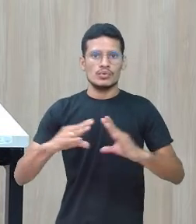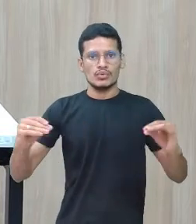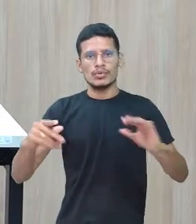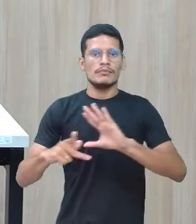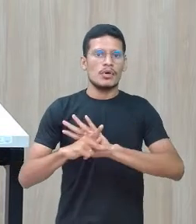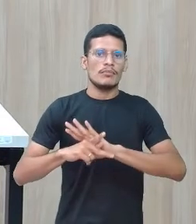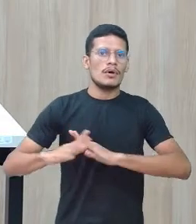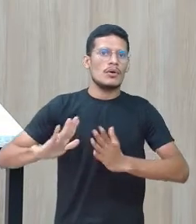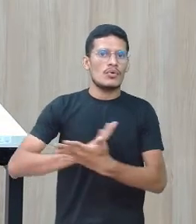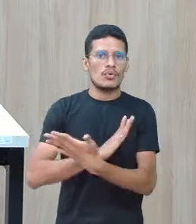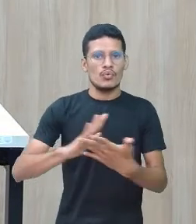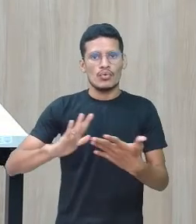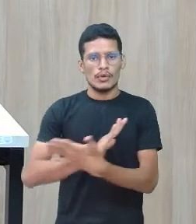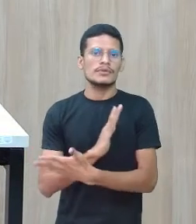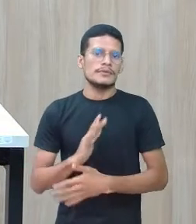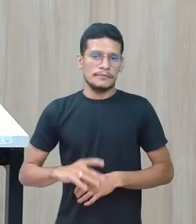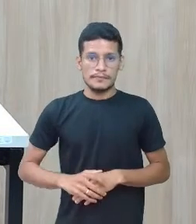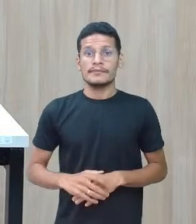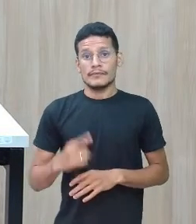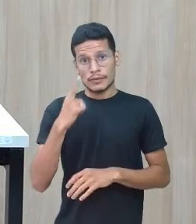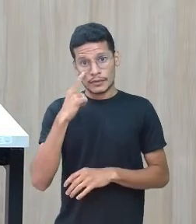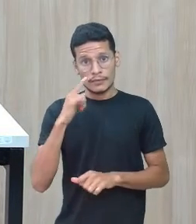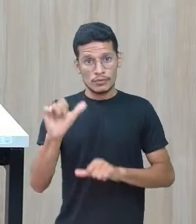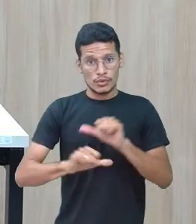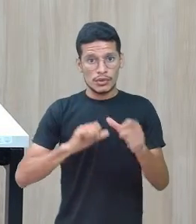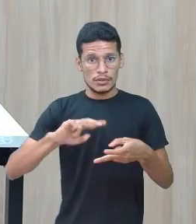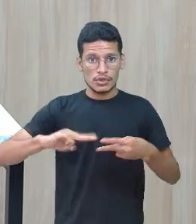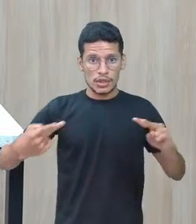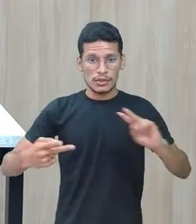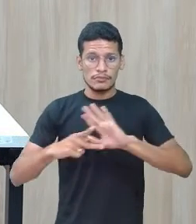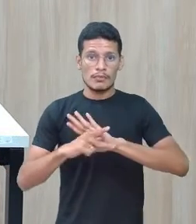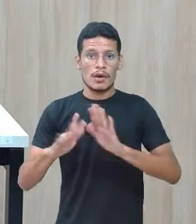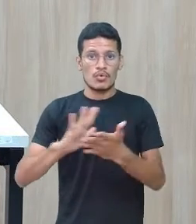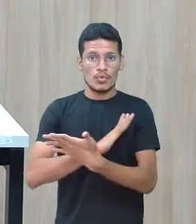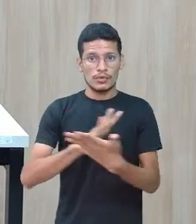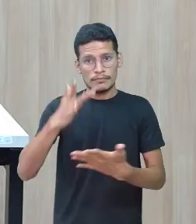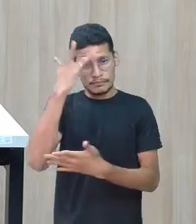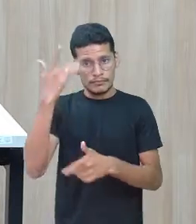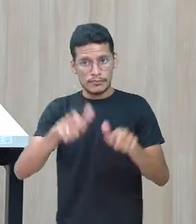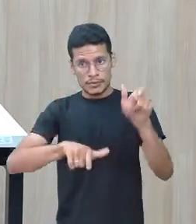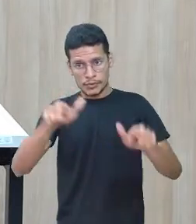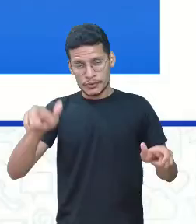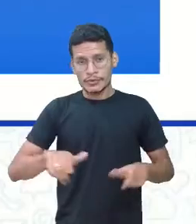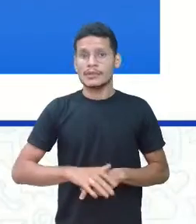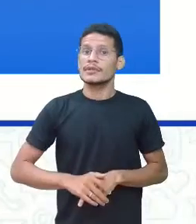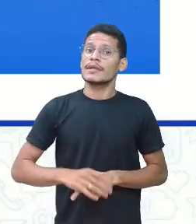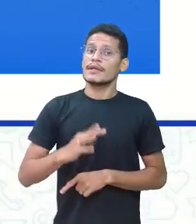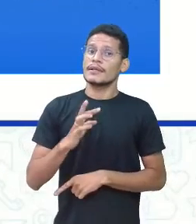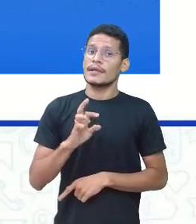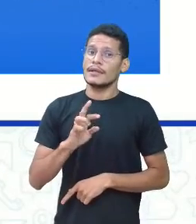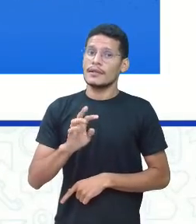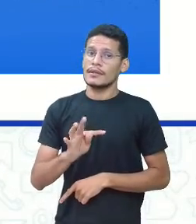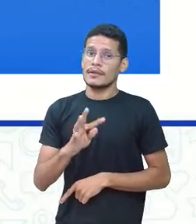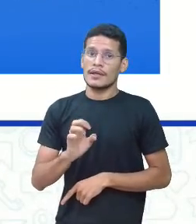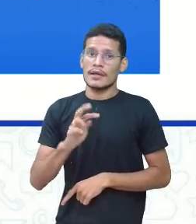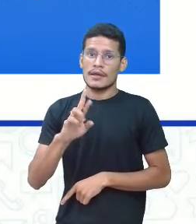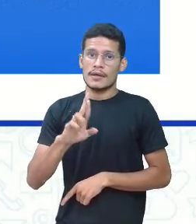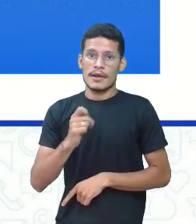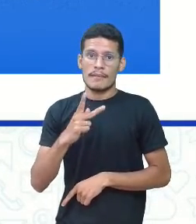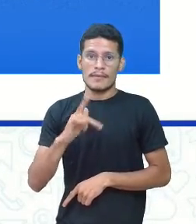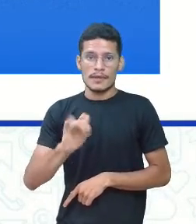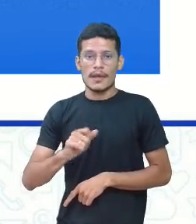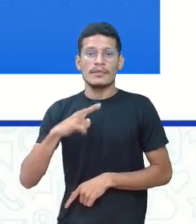né? E modificar os genes de um indivíduo. Bem interessante. A terapia gênica, ela também